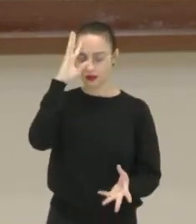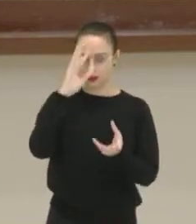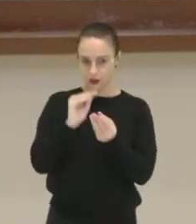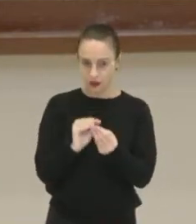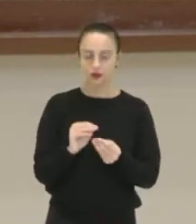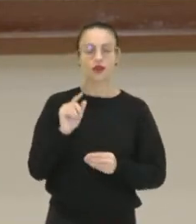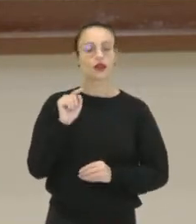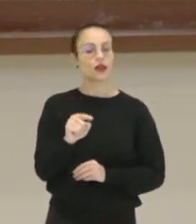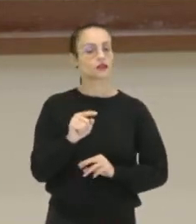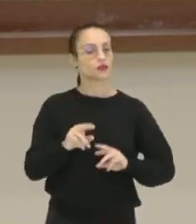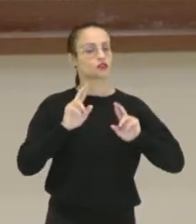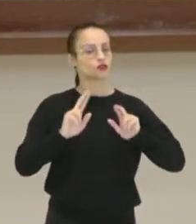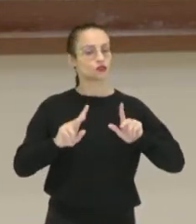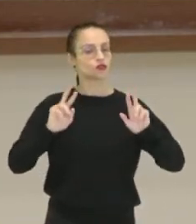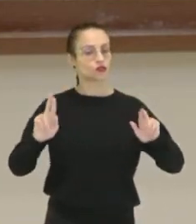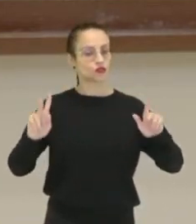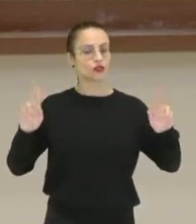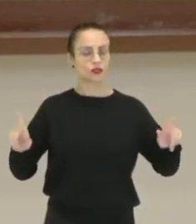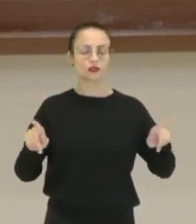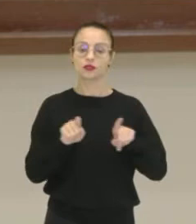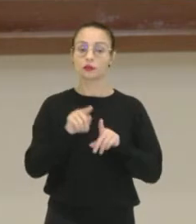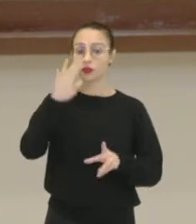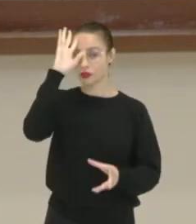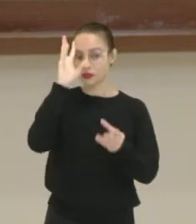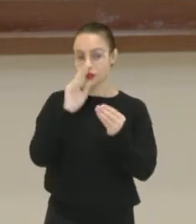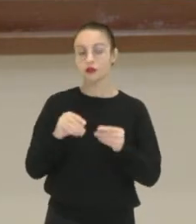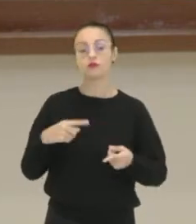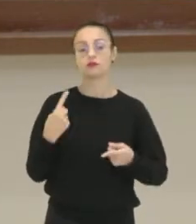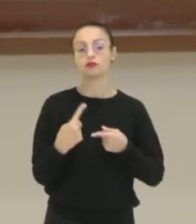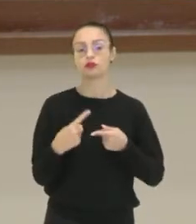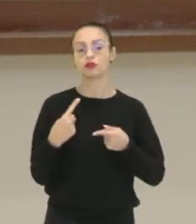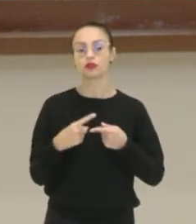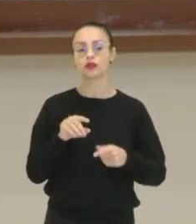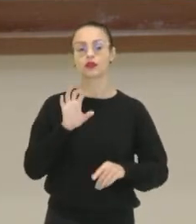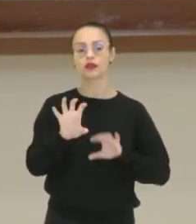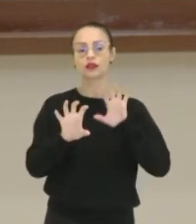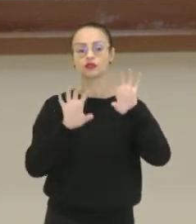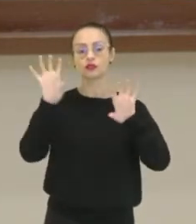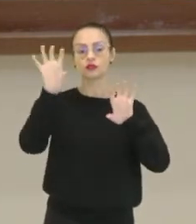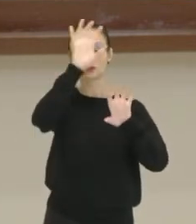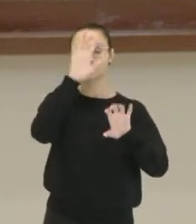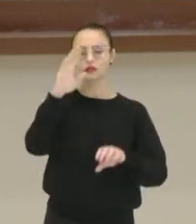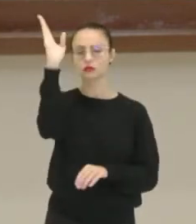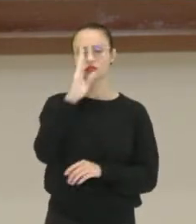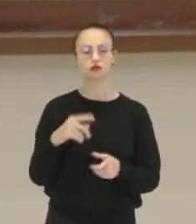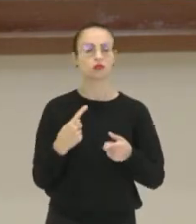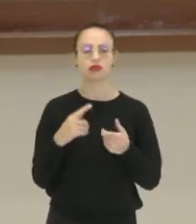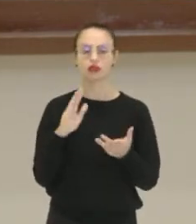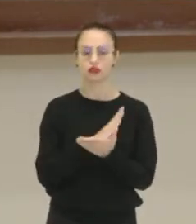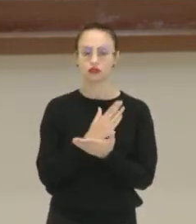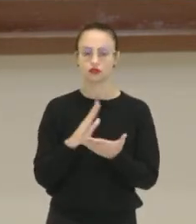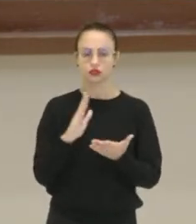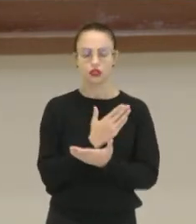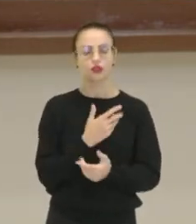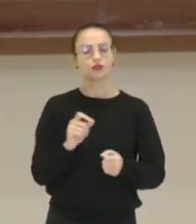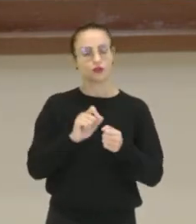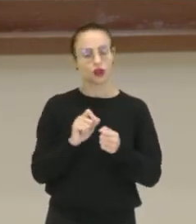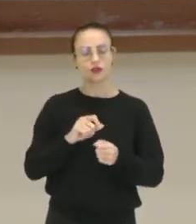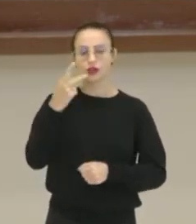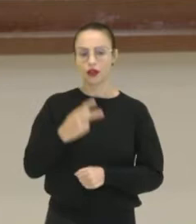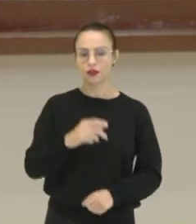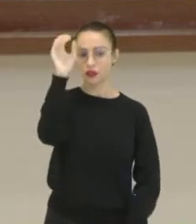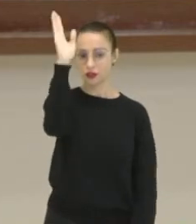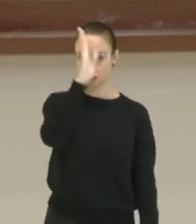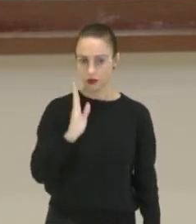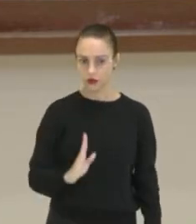essas diferenças é compreender o porquê da regionalização do Brasil, o porquê dessas divisões feitas no território